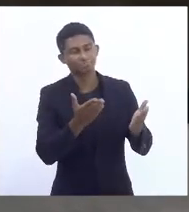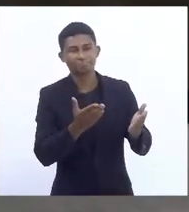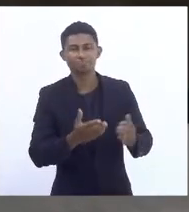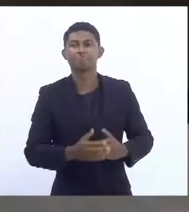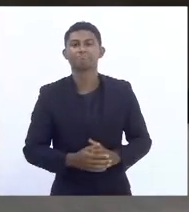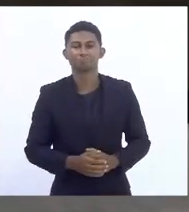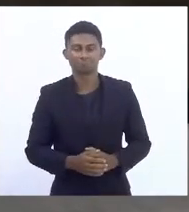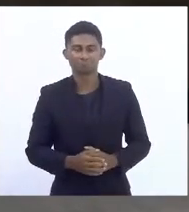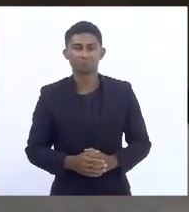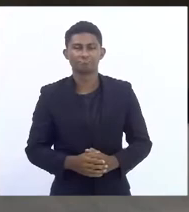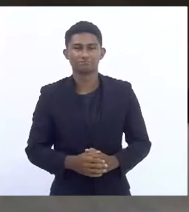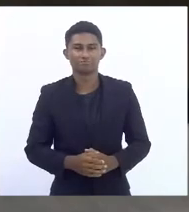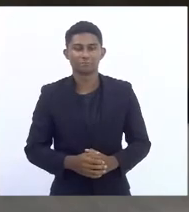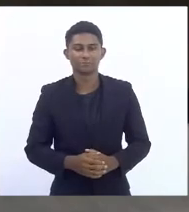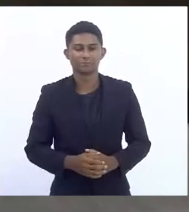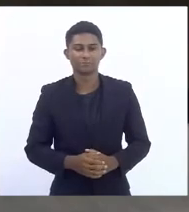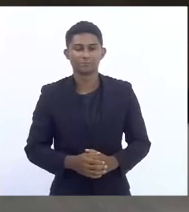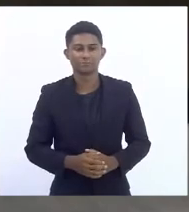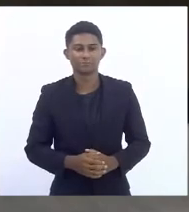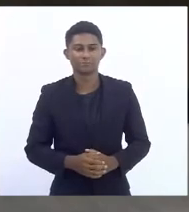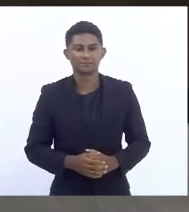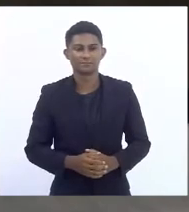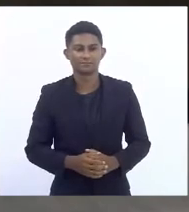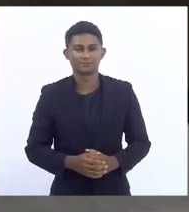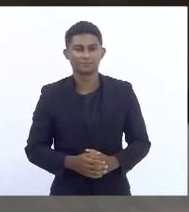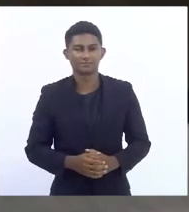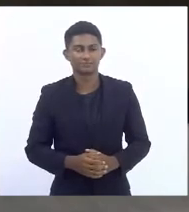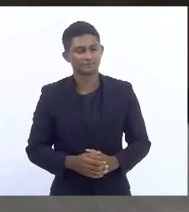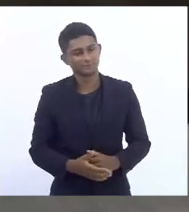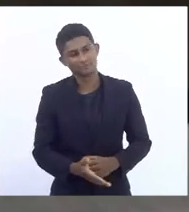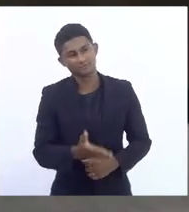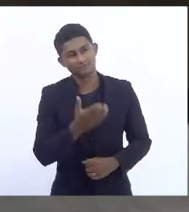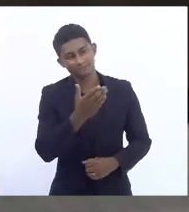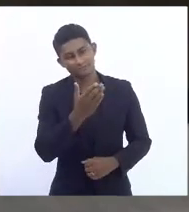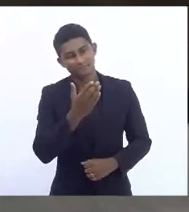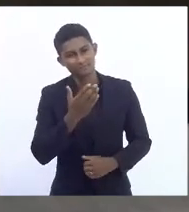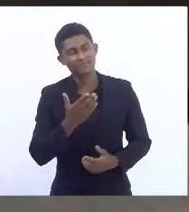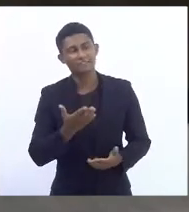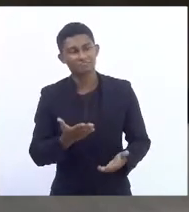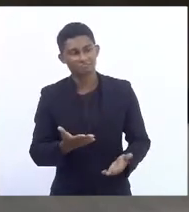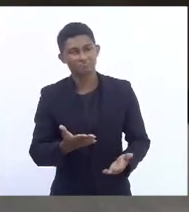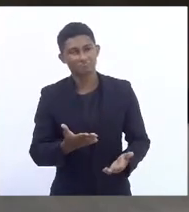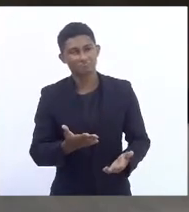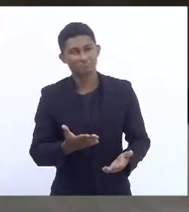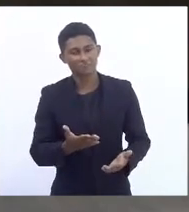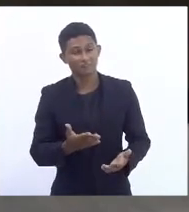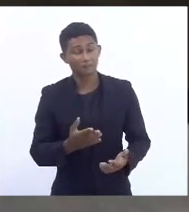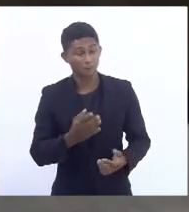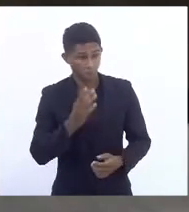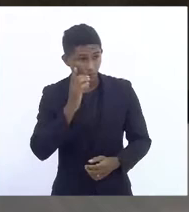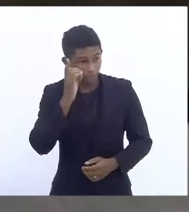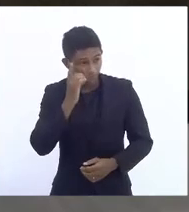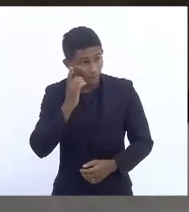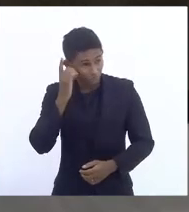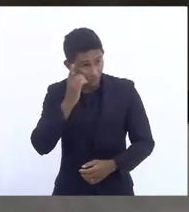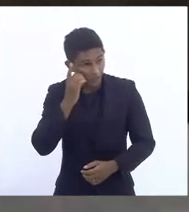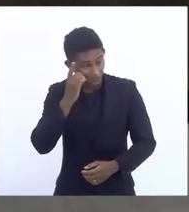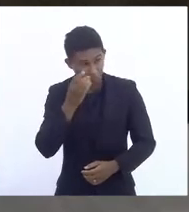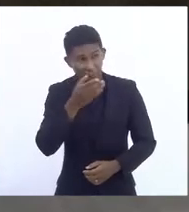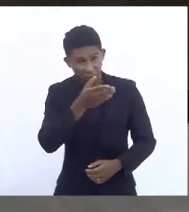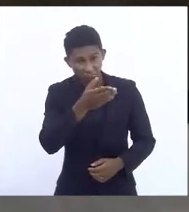o deputado que mais transita pelo Norte,